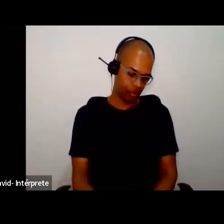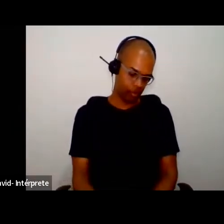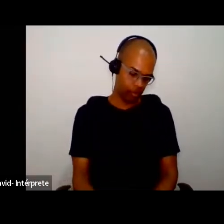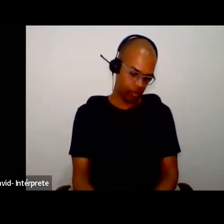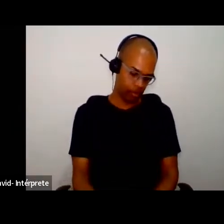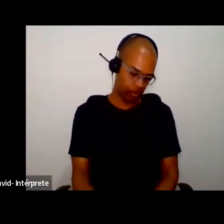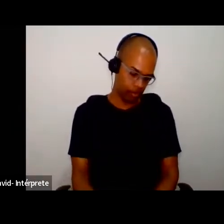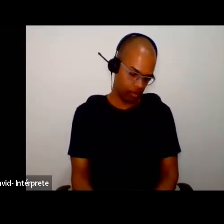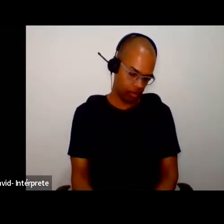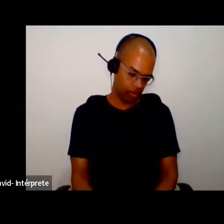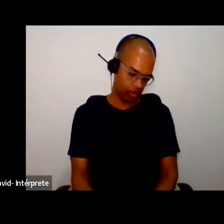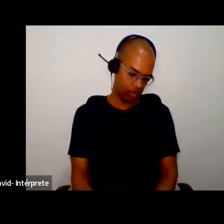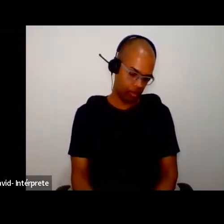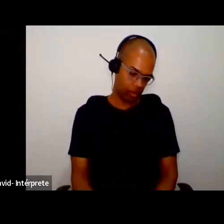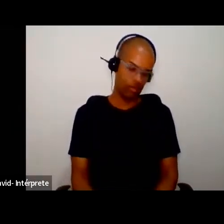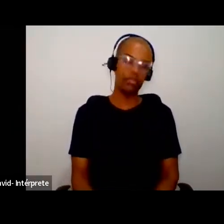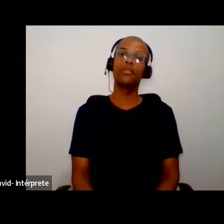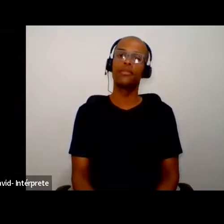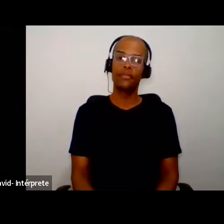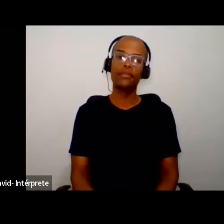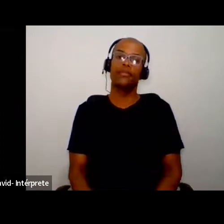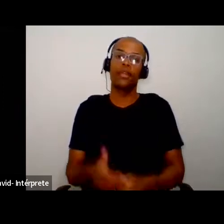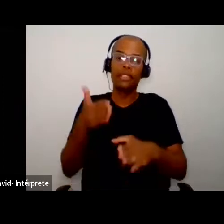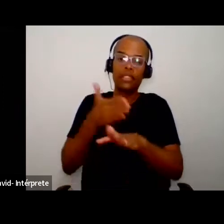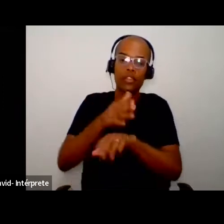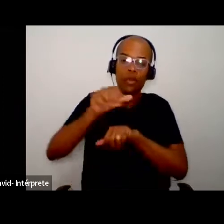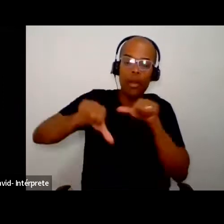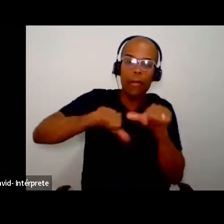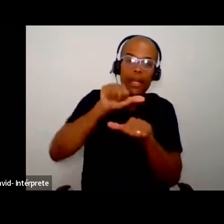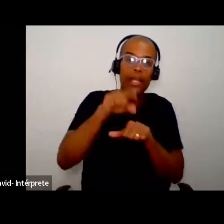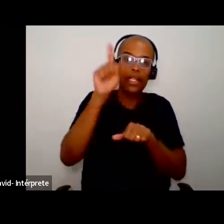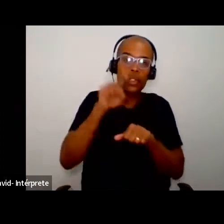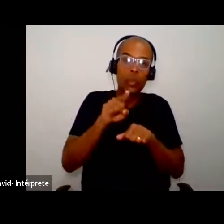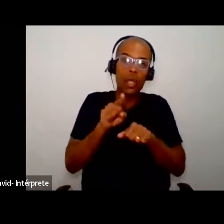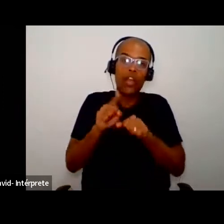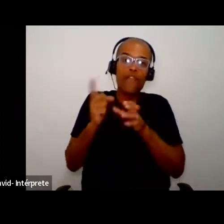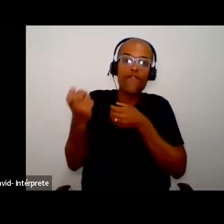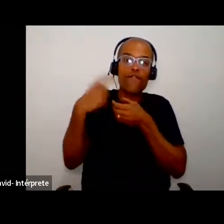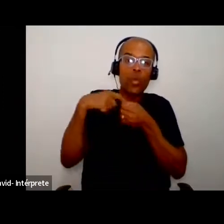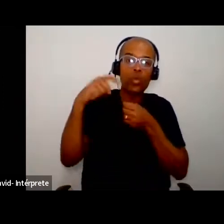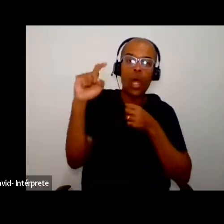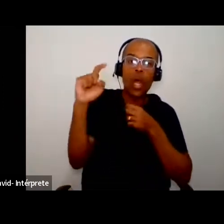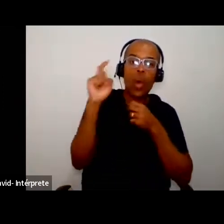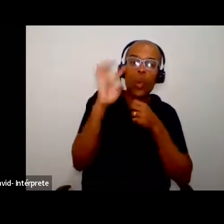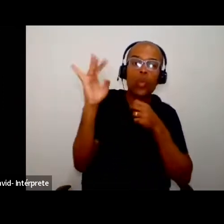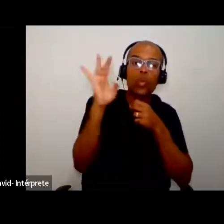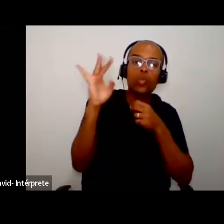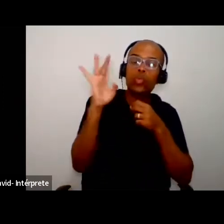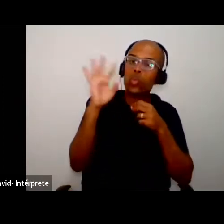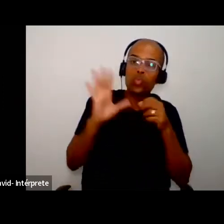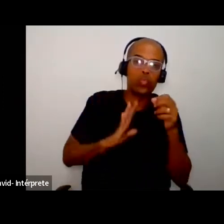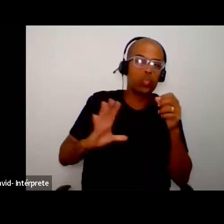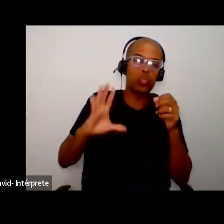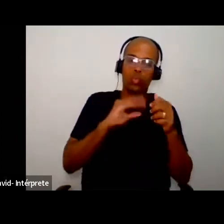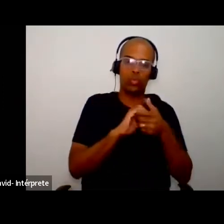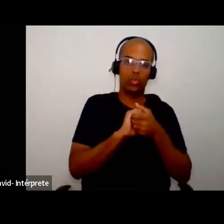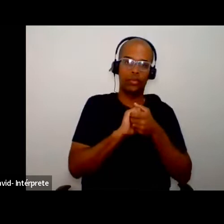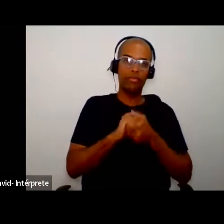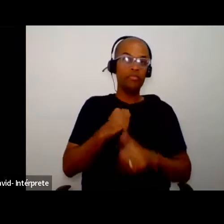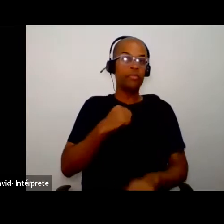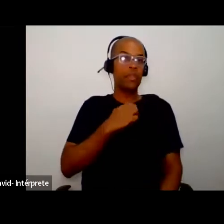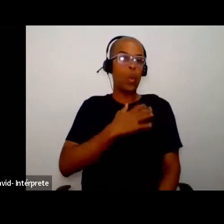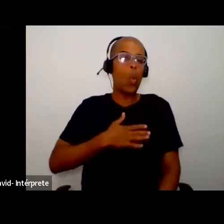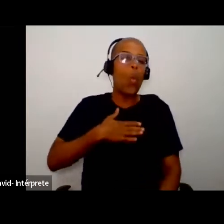com transformar brincando é recuperar esse sonho cotidiano, o prazer